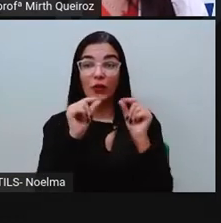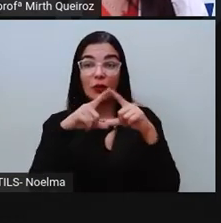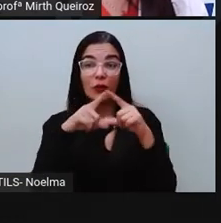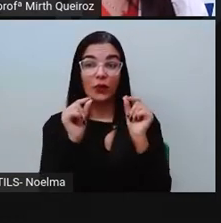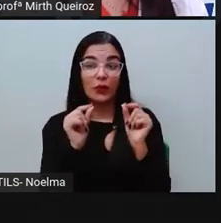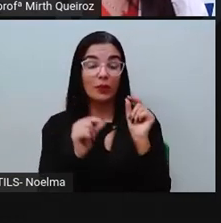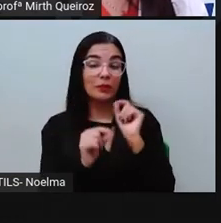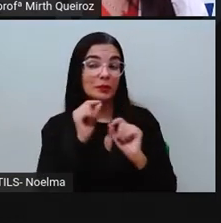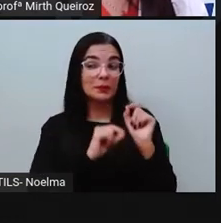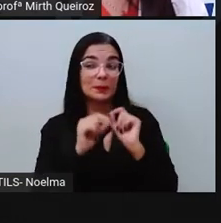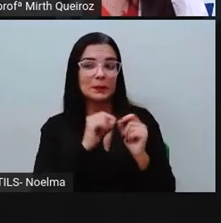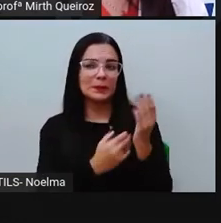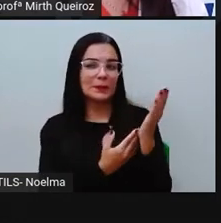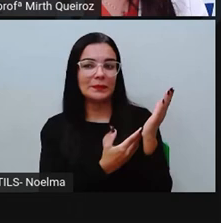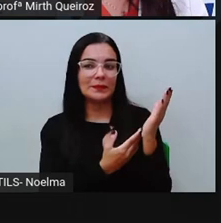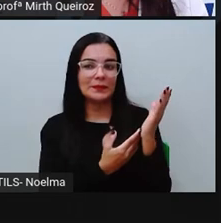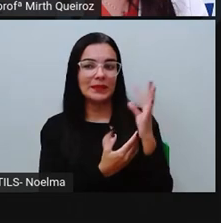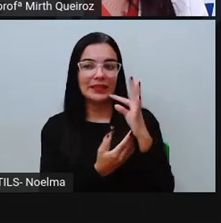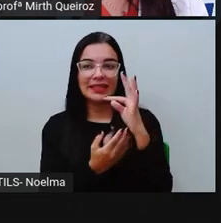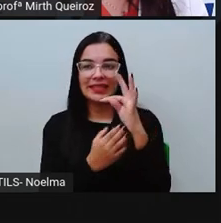aqui?